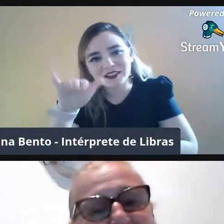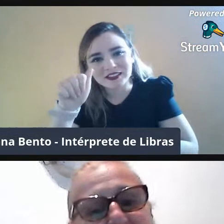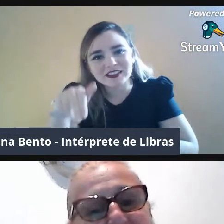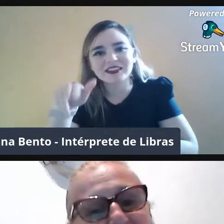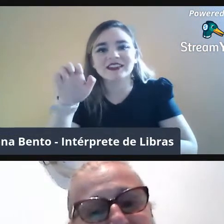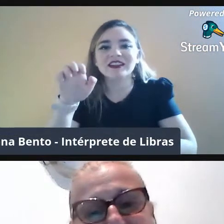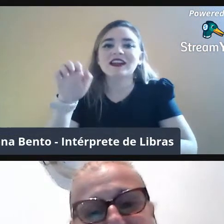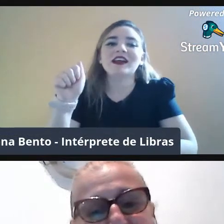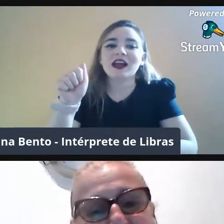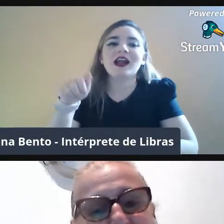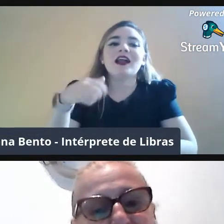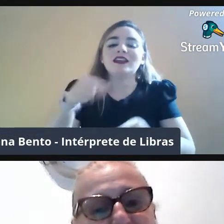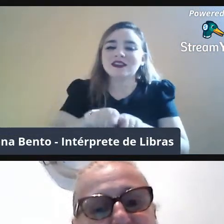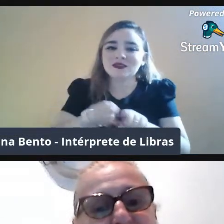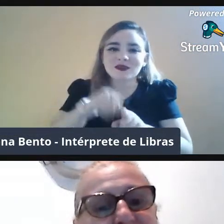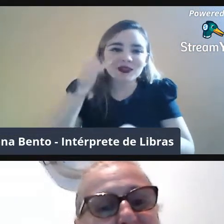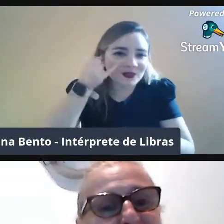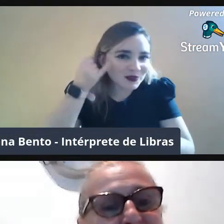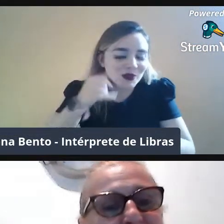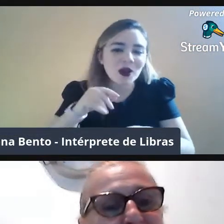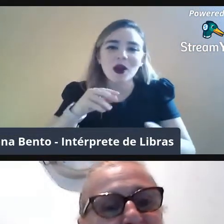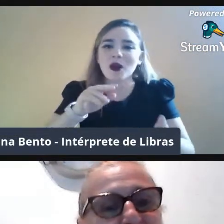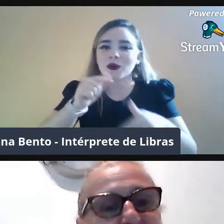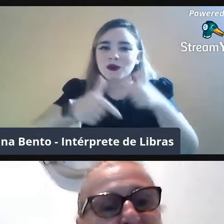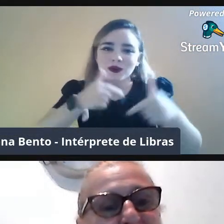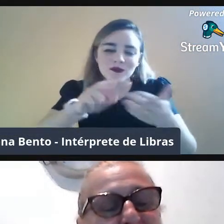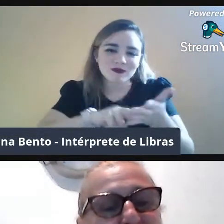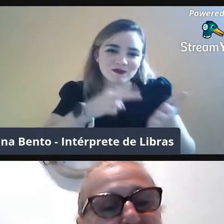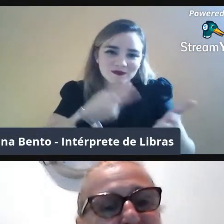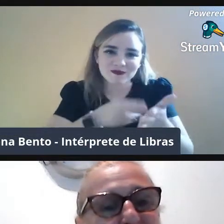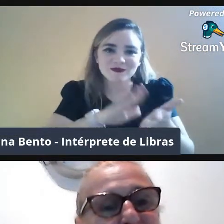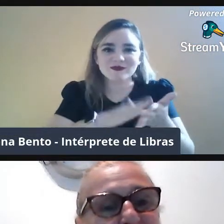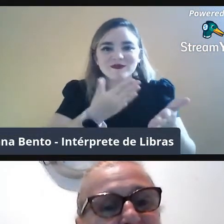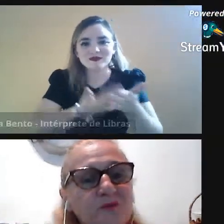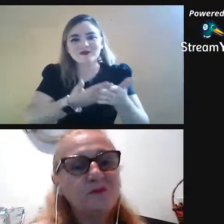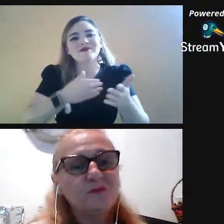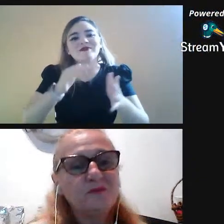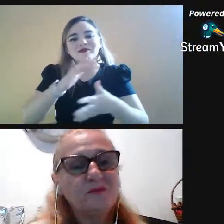está fazendo esse trabalho maravilhoso de Libras, tá? Obrigada a todos.